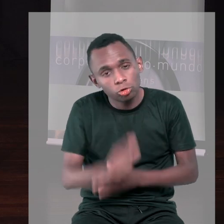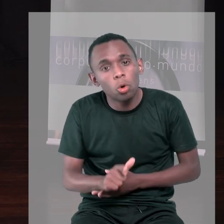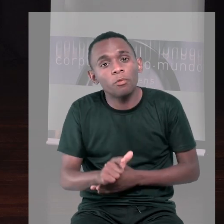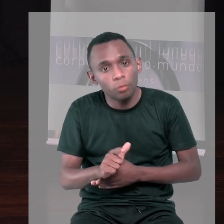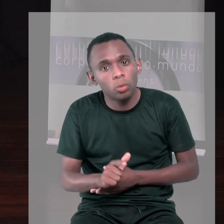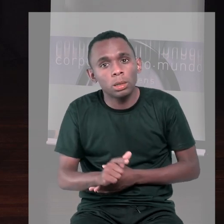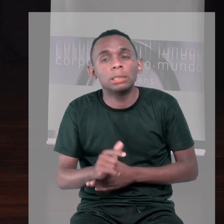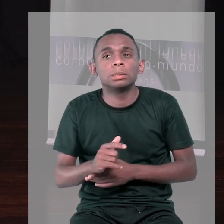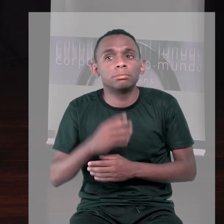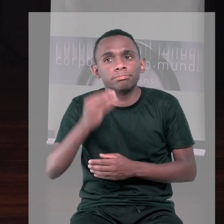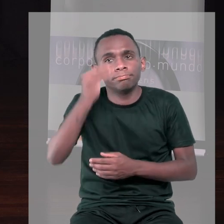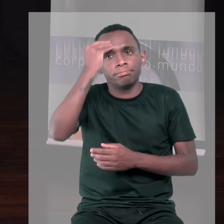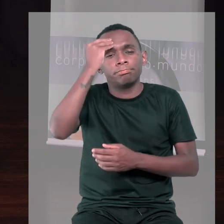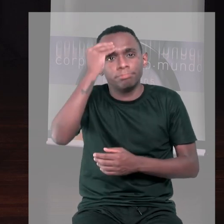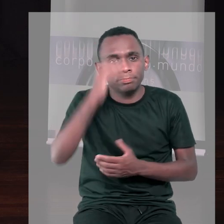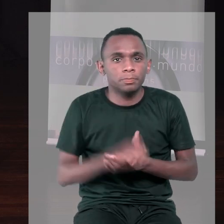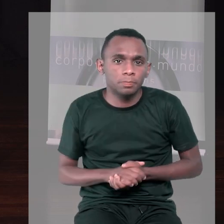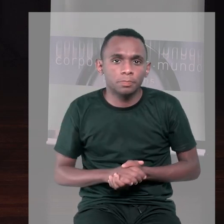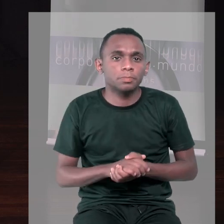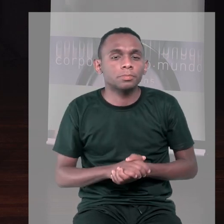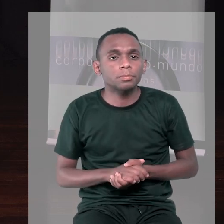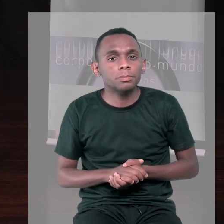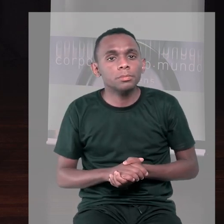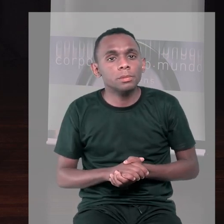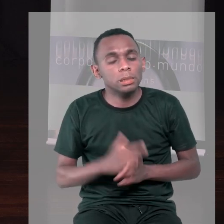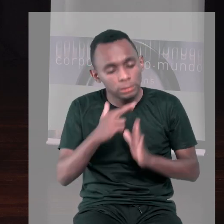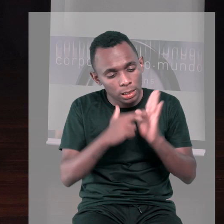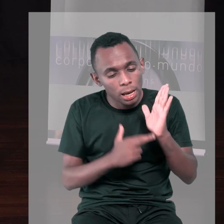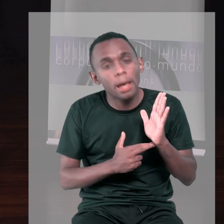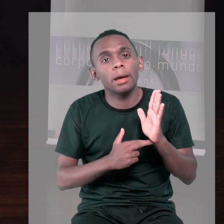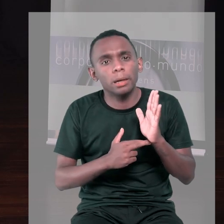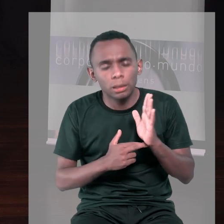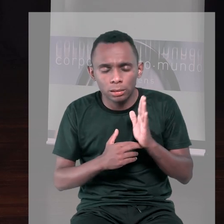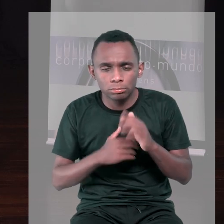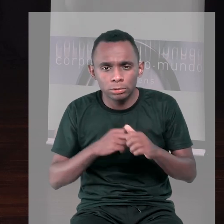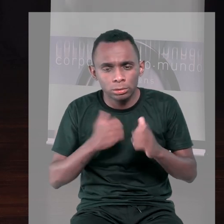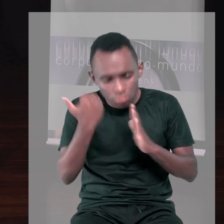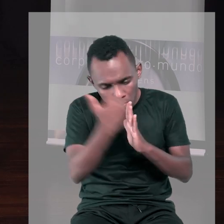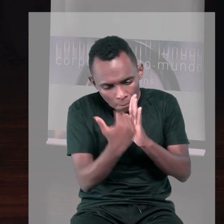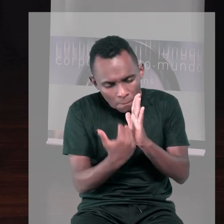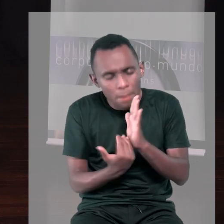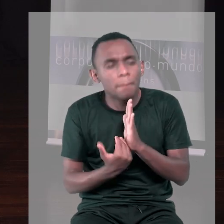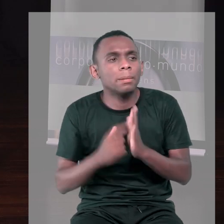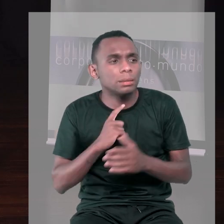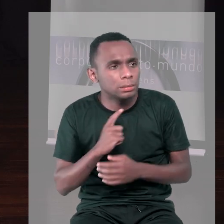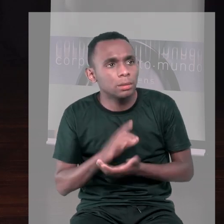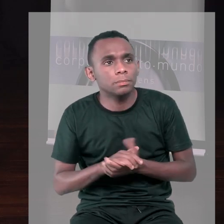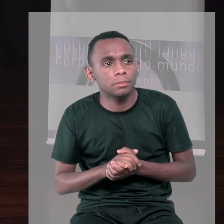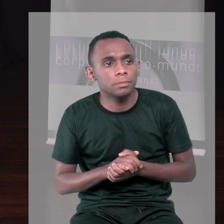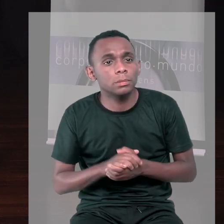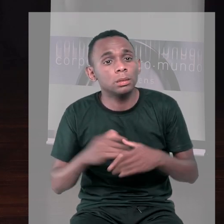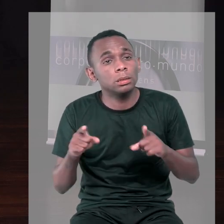burocratizada, mecanicizada, e para que a sua implementação é um